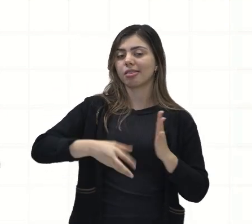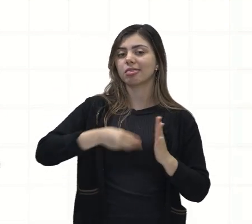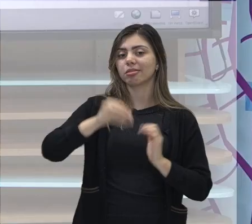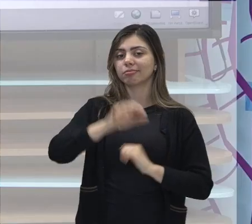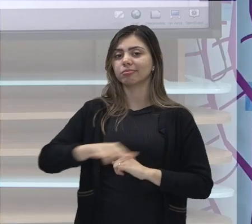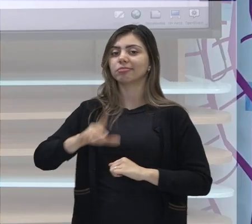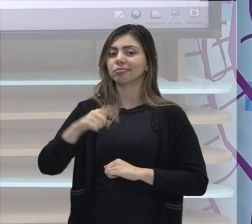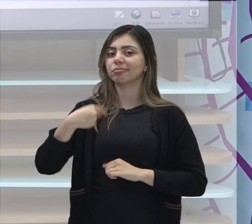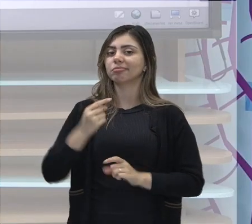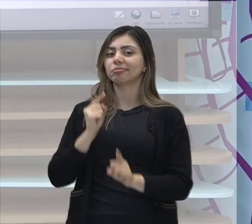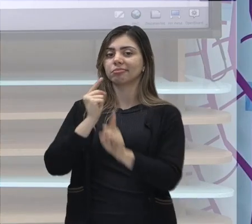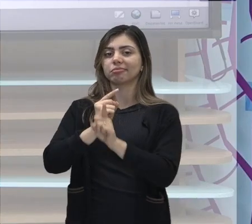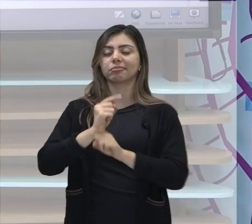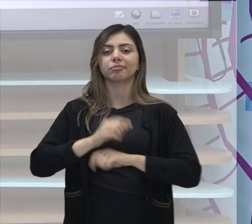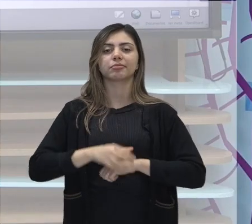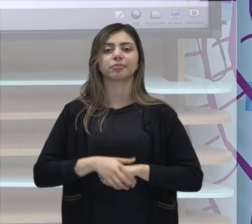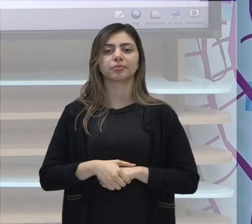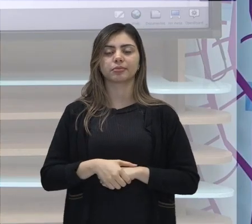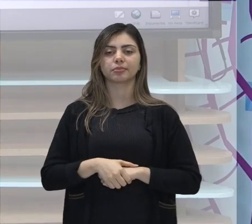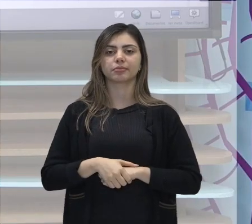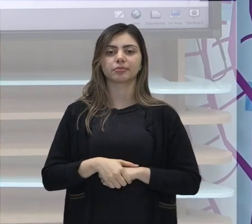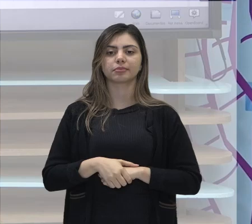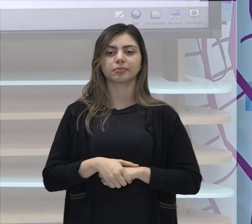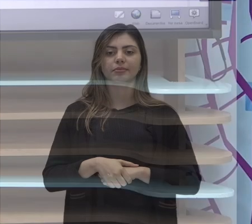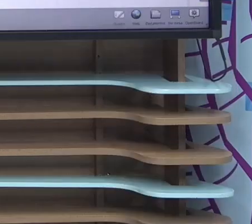região e que vão ser